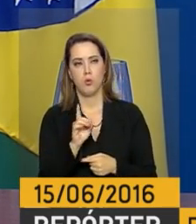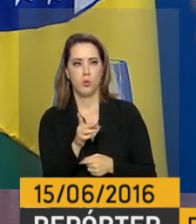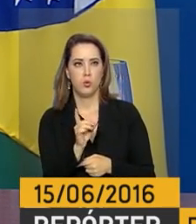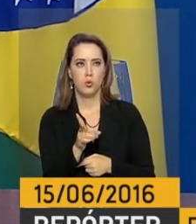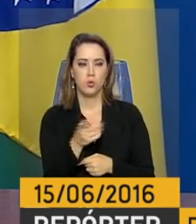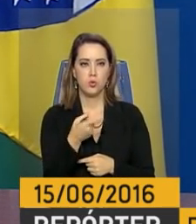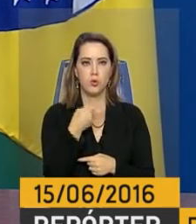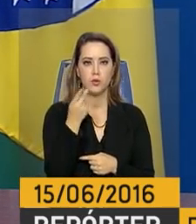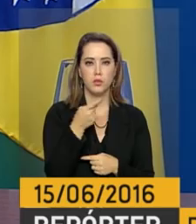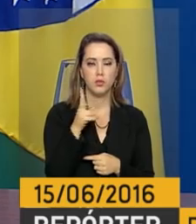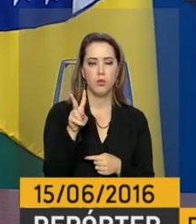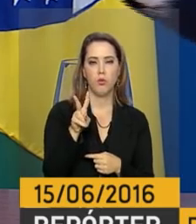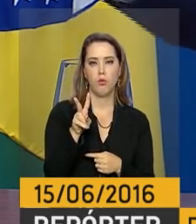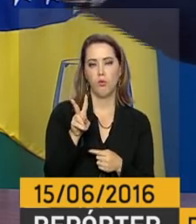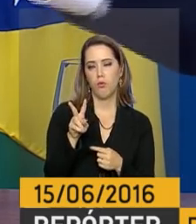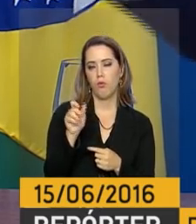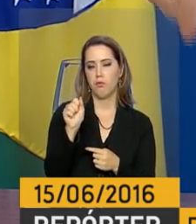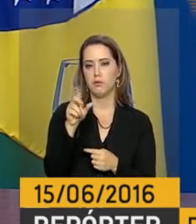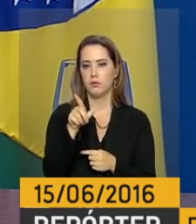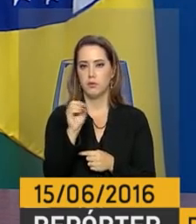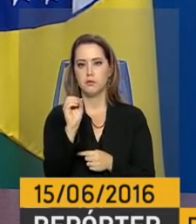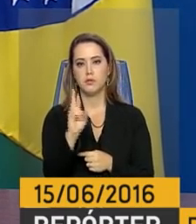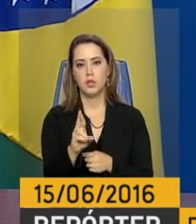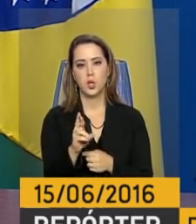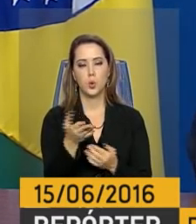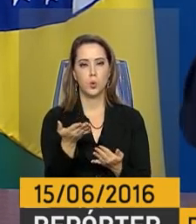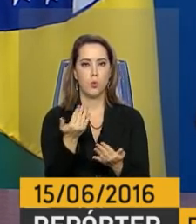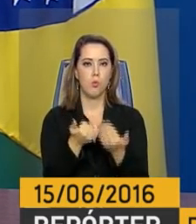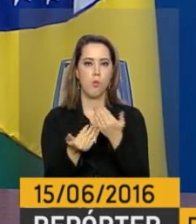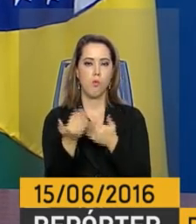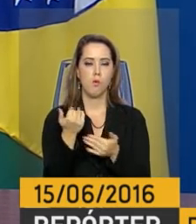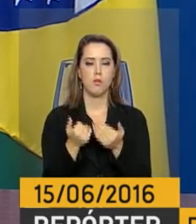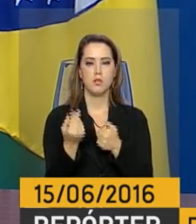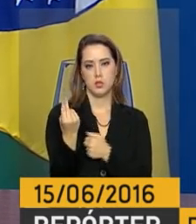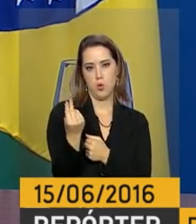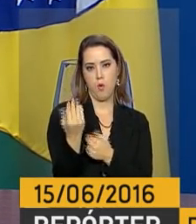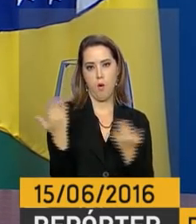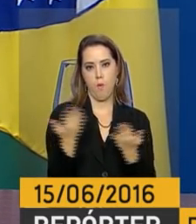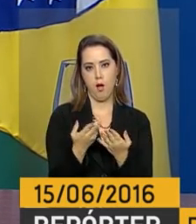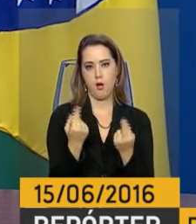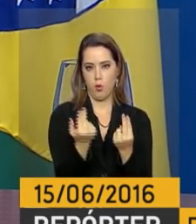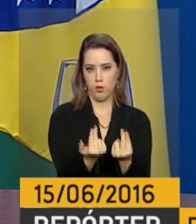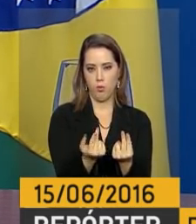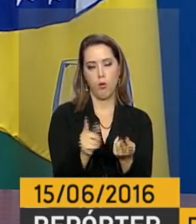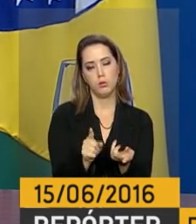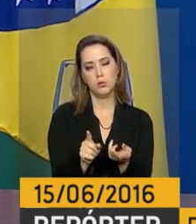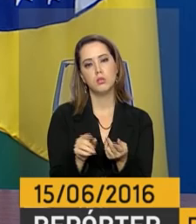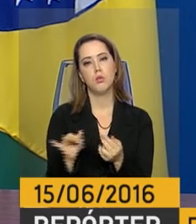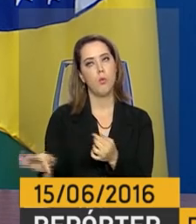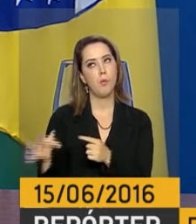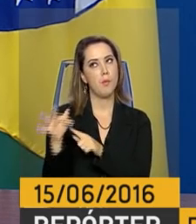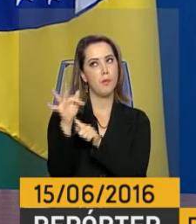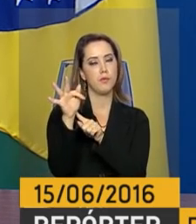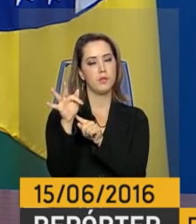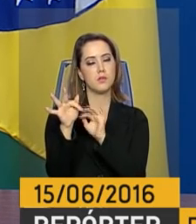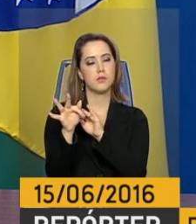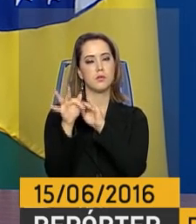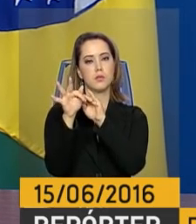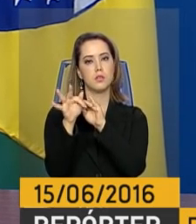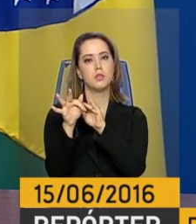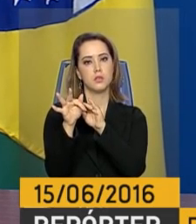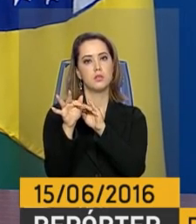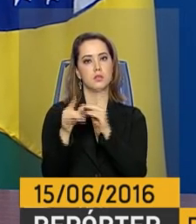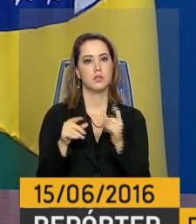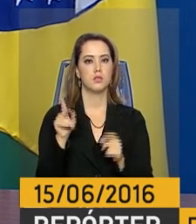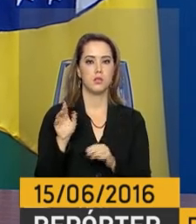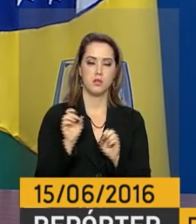que está hoje a indexado, etc. Resumo, a grande mensagem é assim, se preserva o que